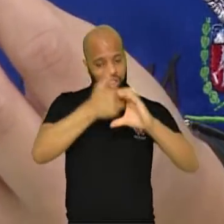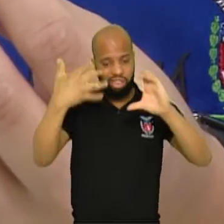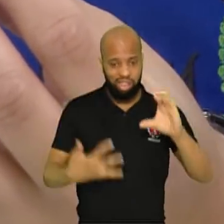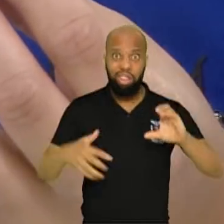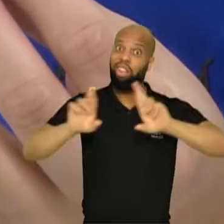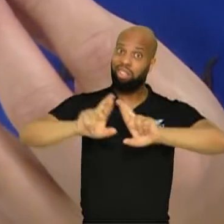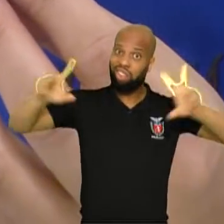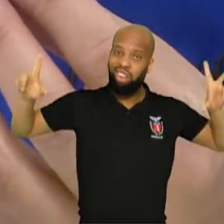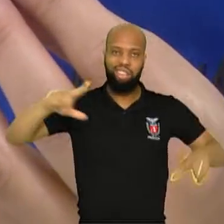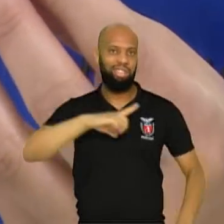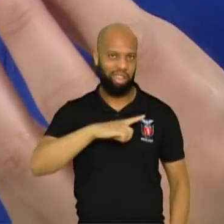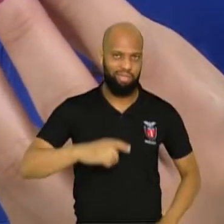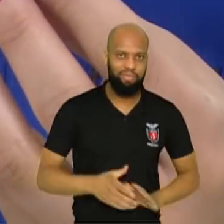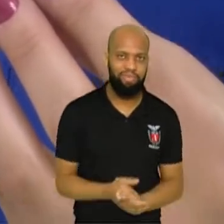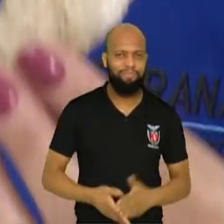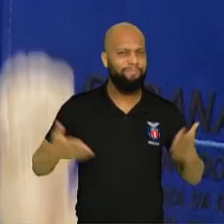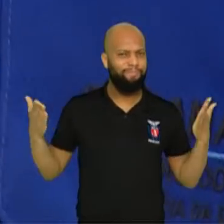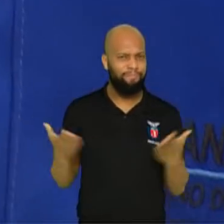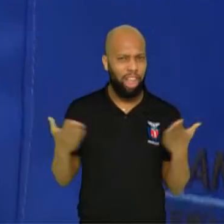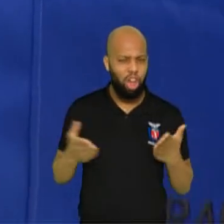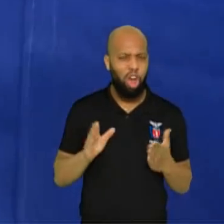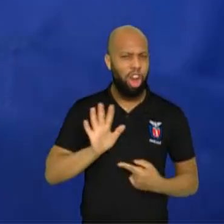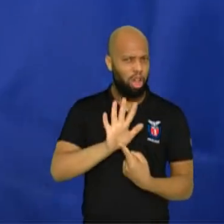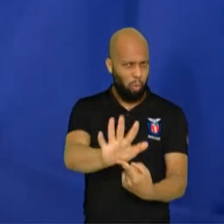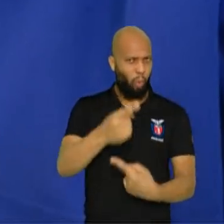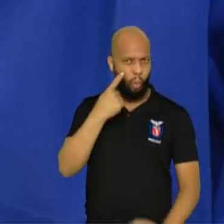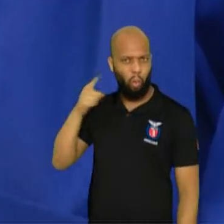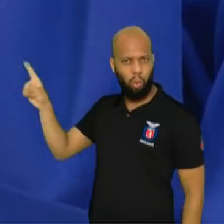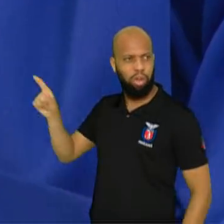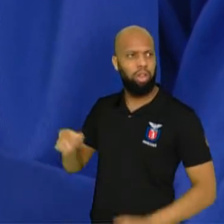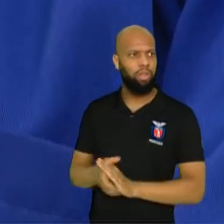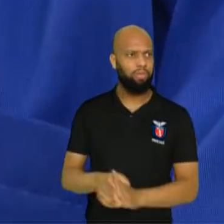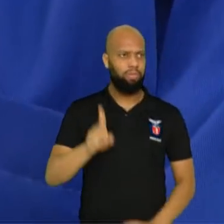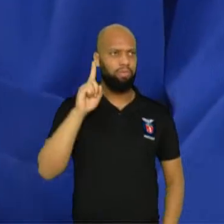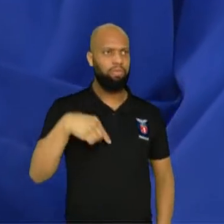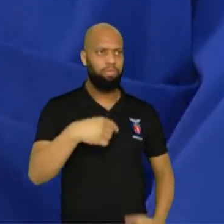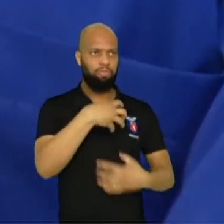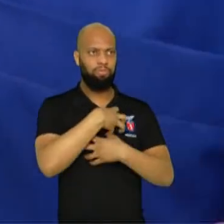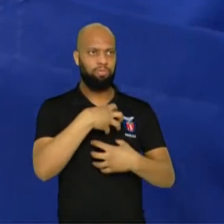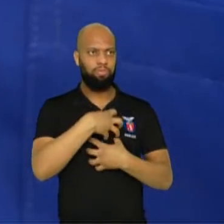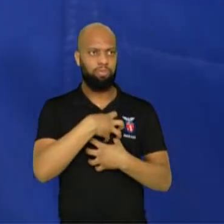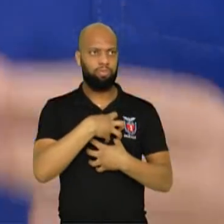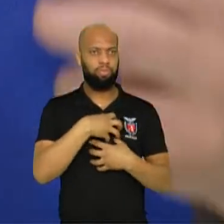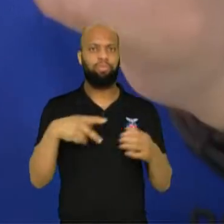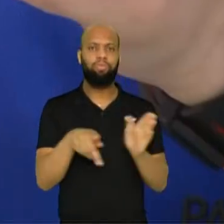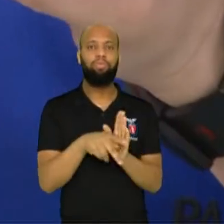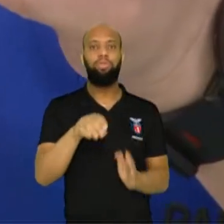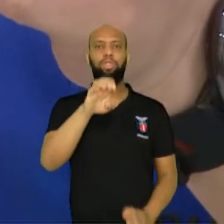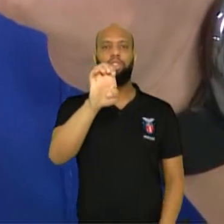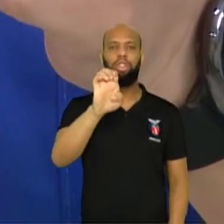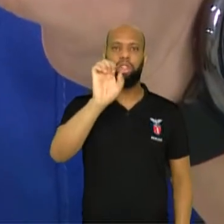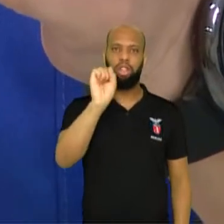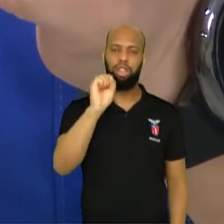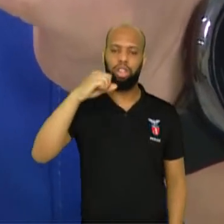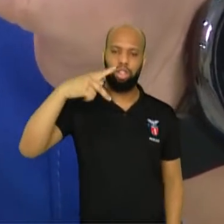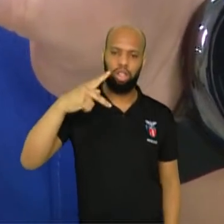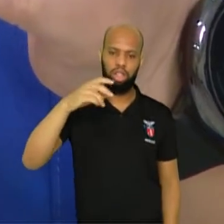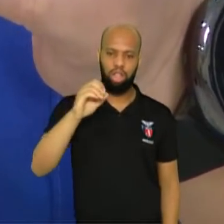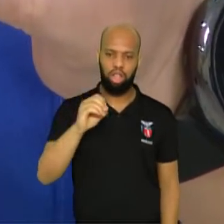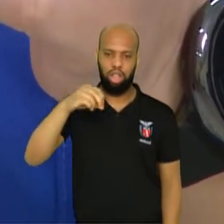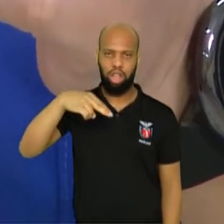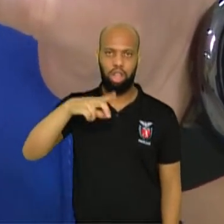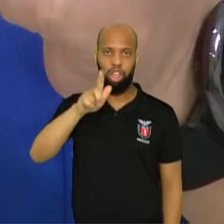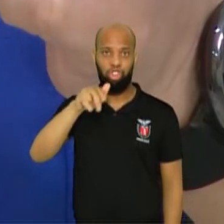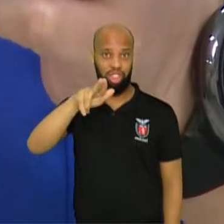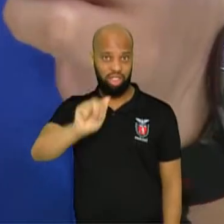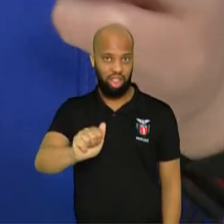característica diferente. Essa esponja aqui que eu estou te mostrando é uma esponja de espongina. Ela é bem